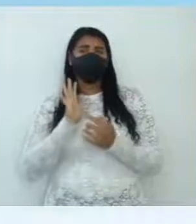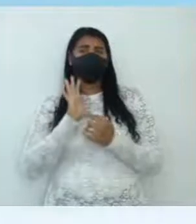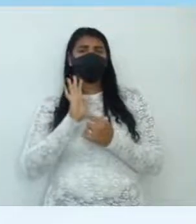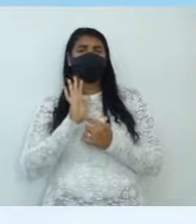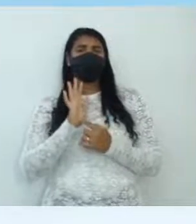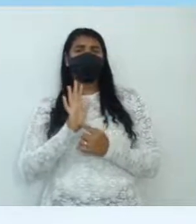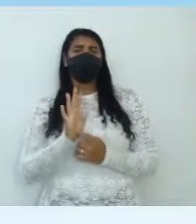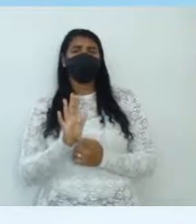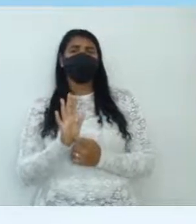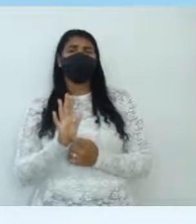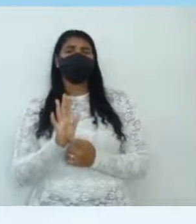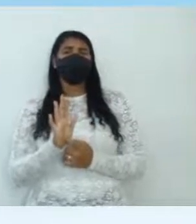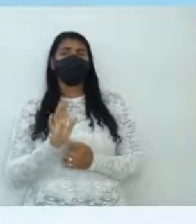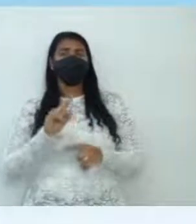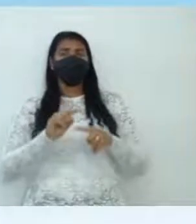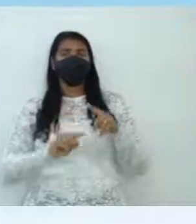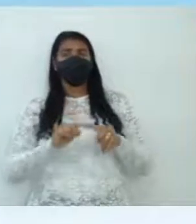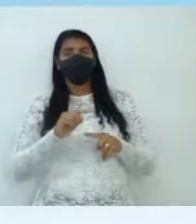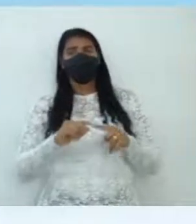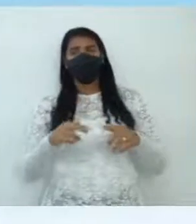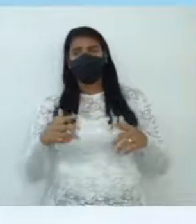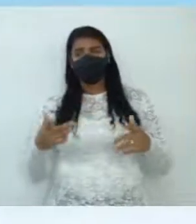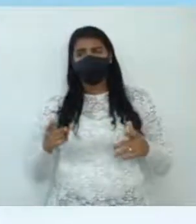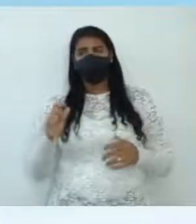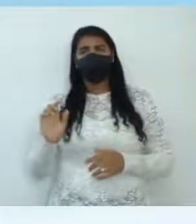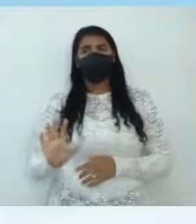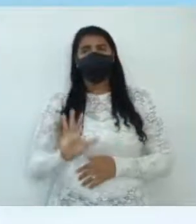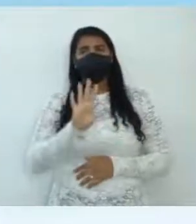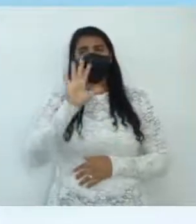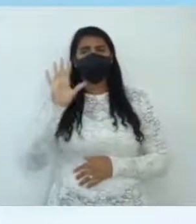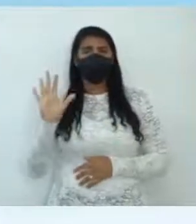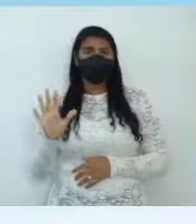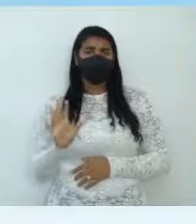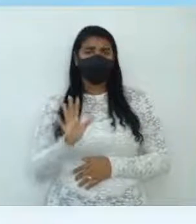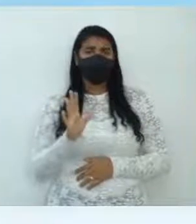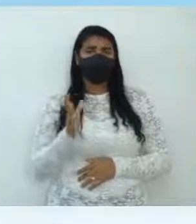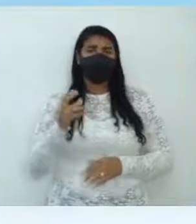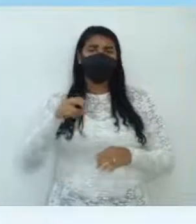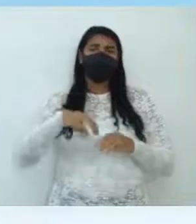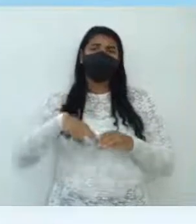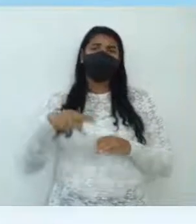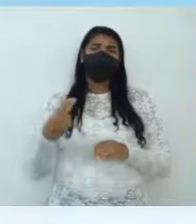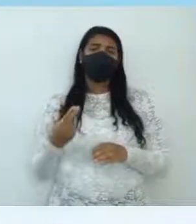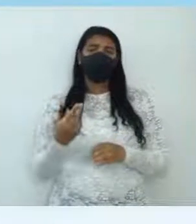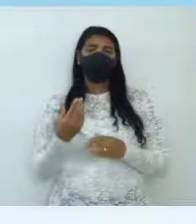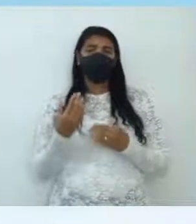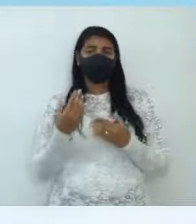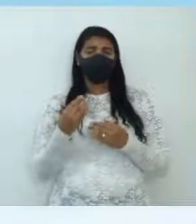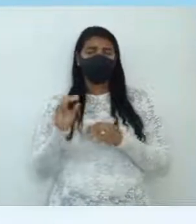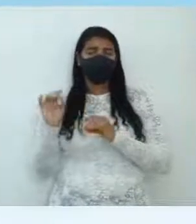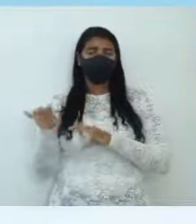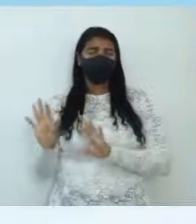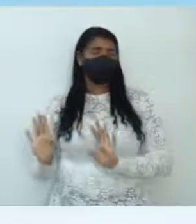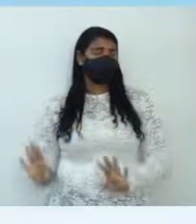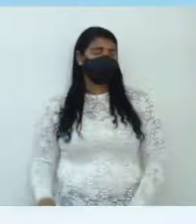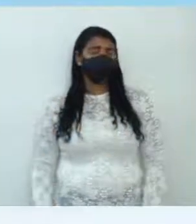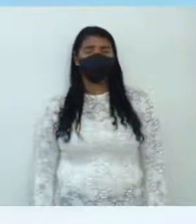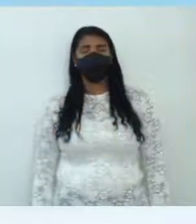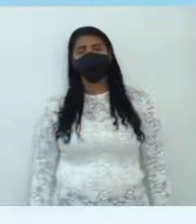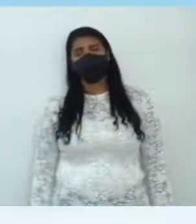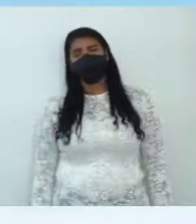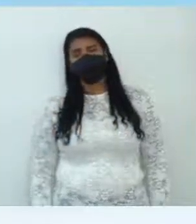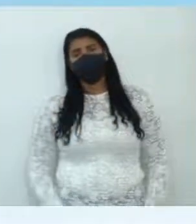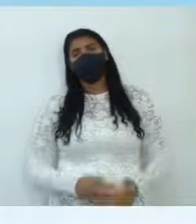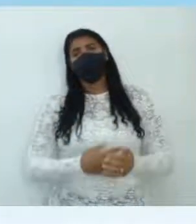que muitos dos materiais que foram gerados pela mineração, eles são rejeitados.